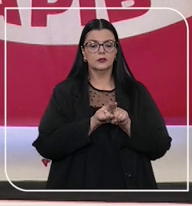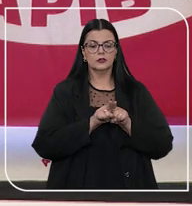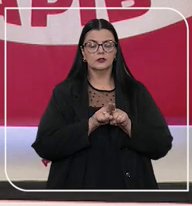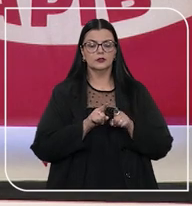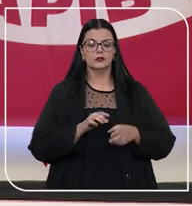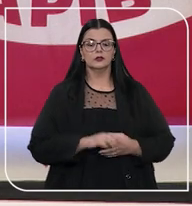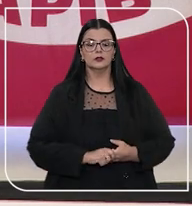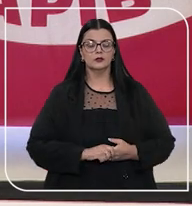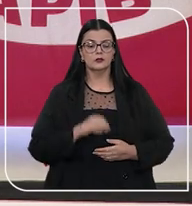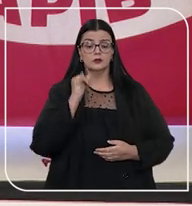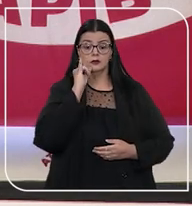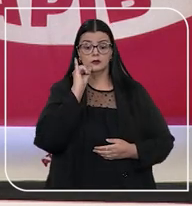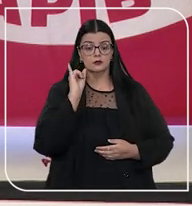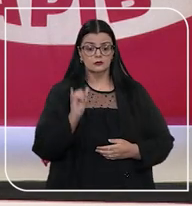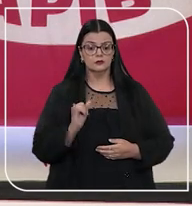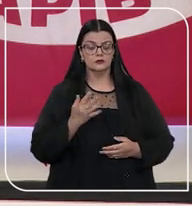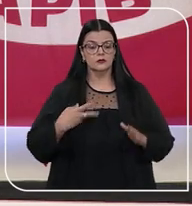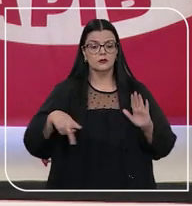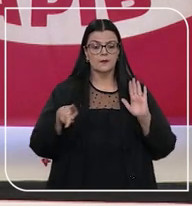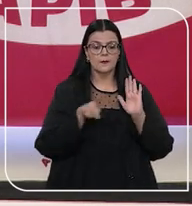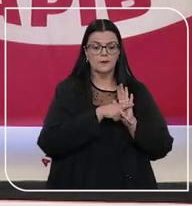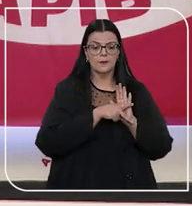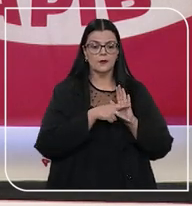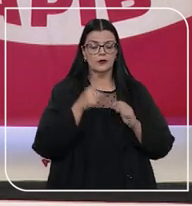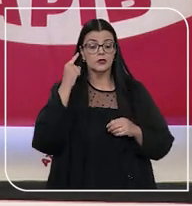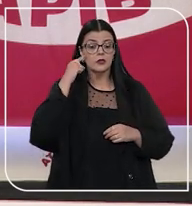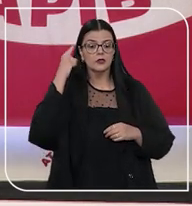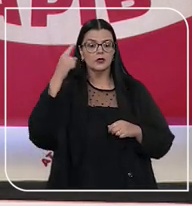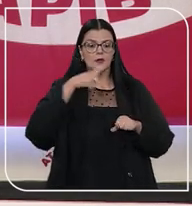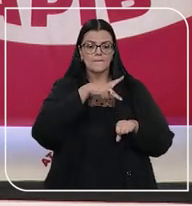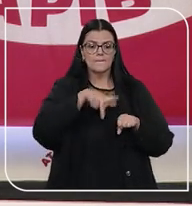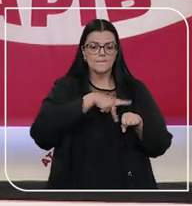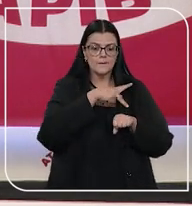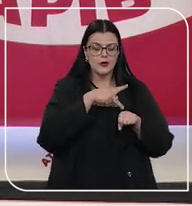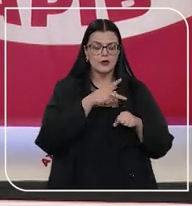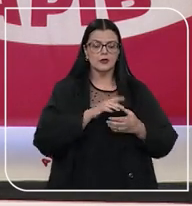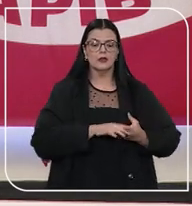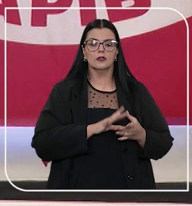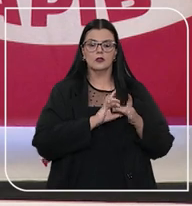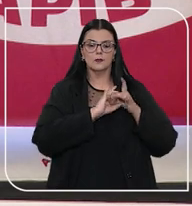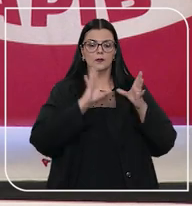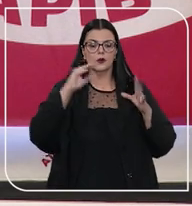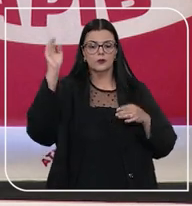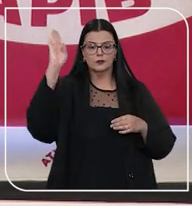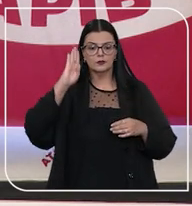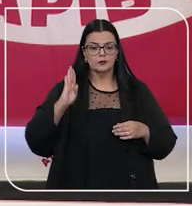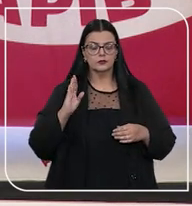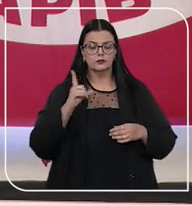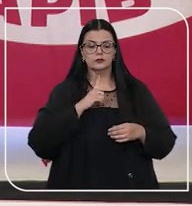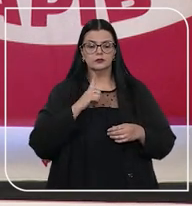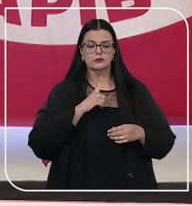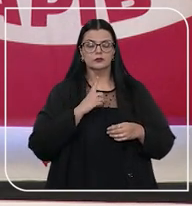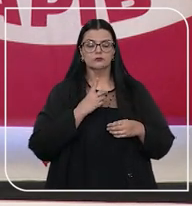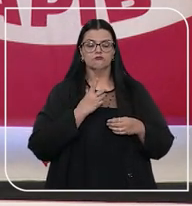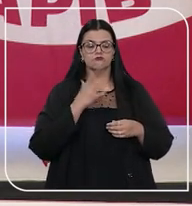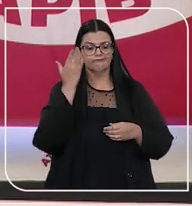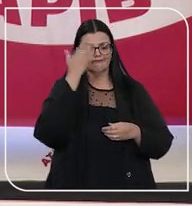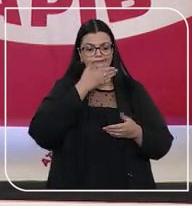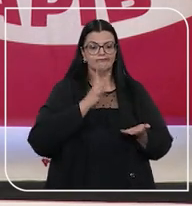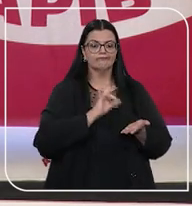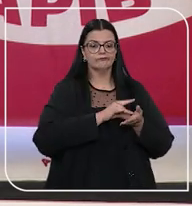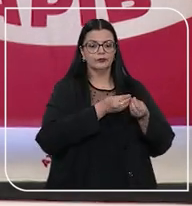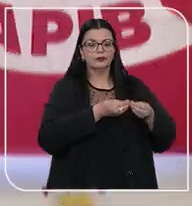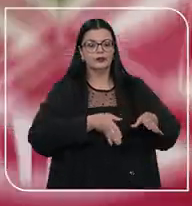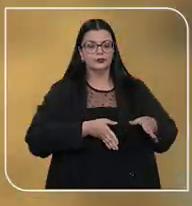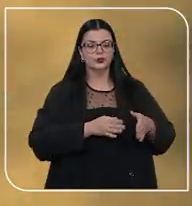acima de tudo, eu diria que a própria ideia de país e de democracia brasileira, ela é colocada em